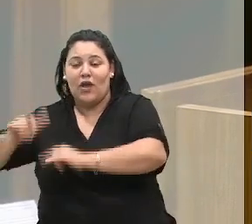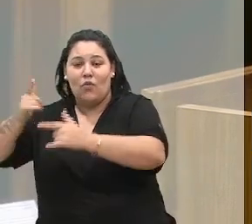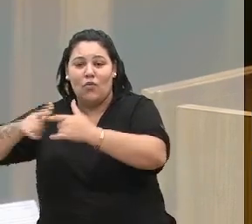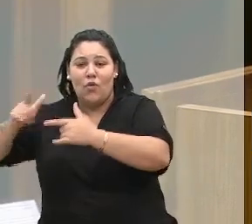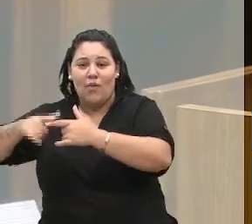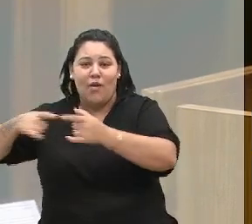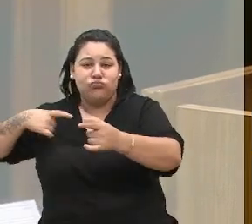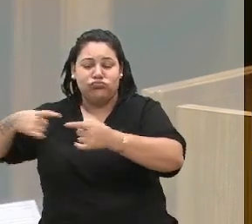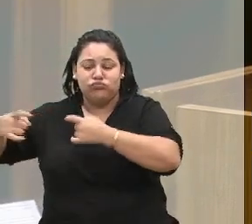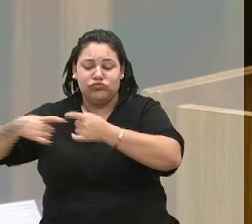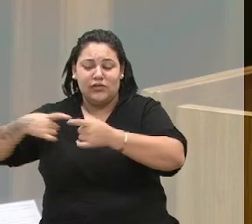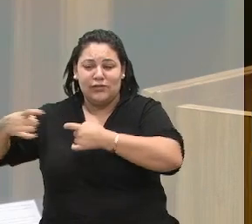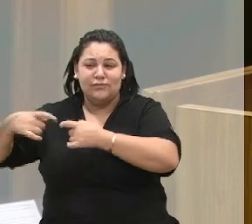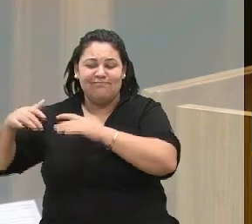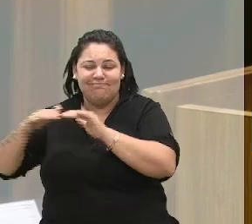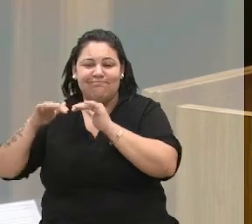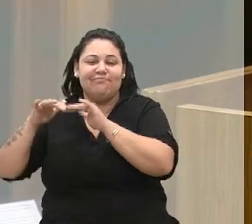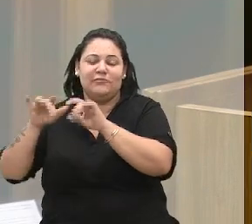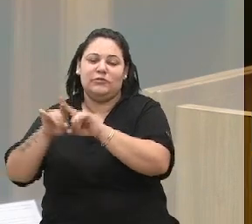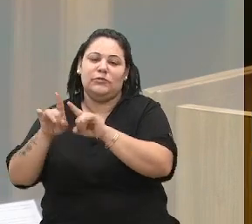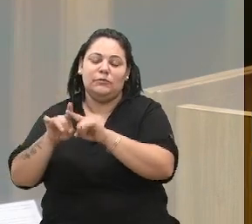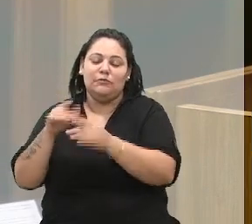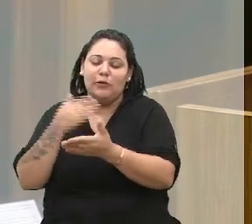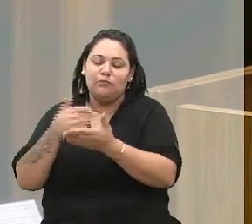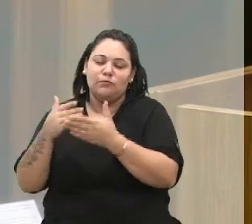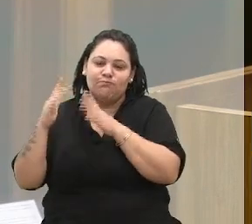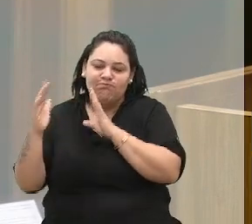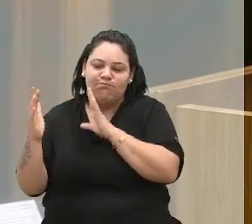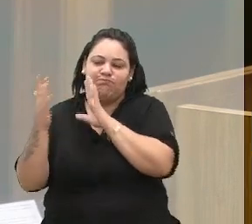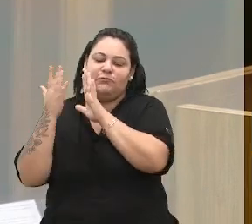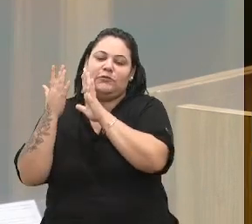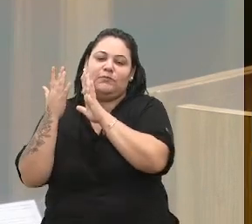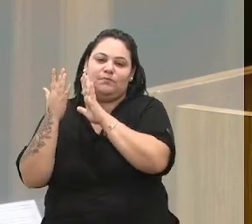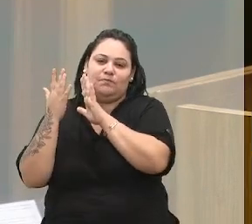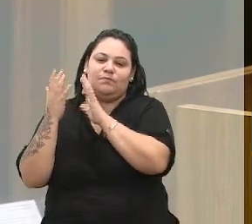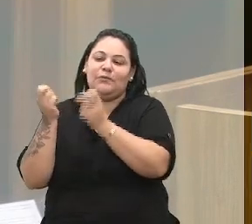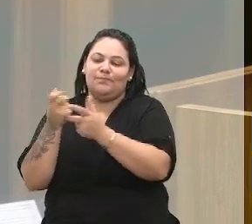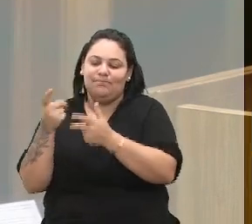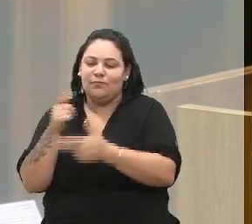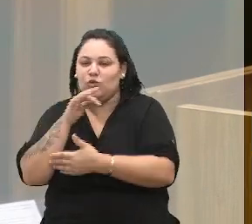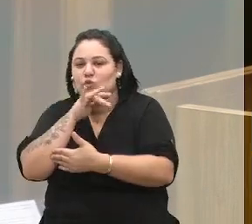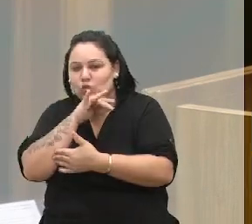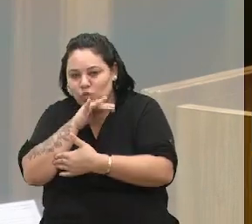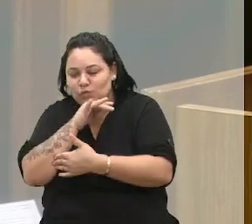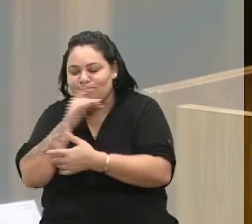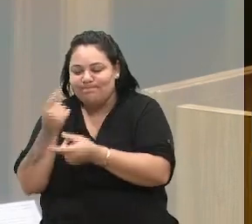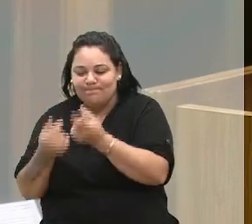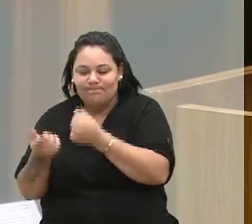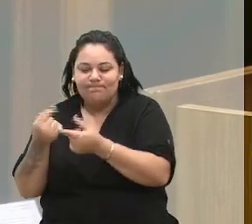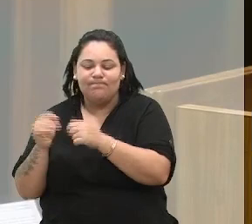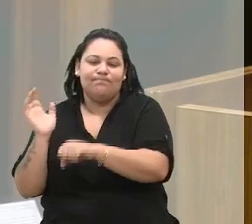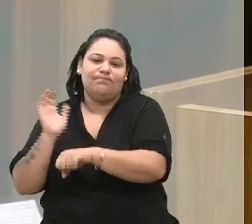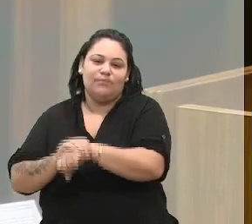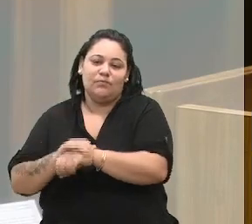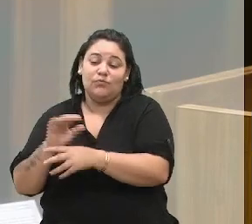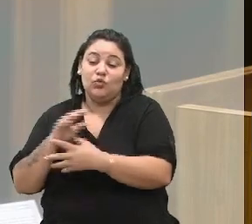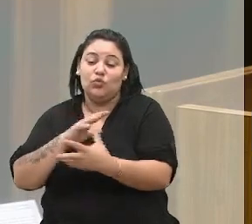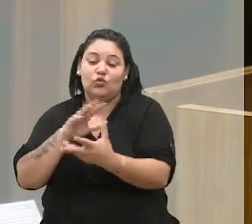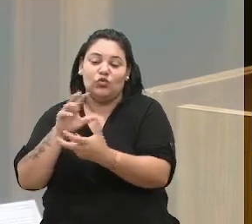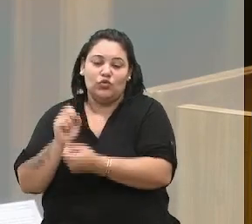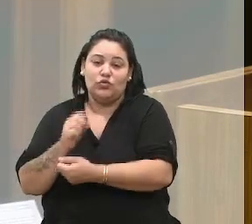de unificação, começou a enfrentar as consequências da recessão econômica mundial